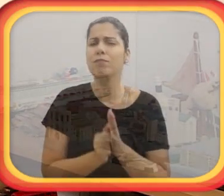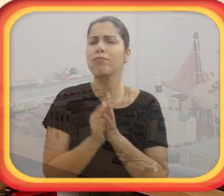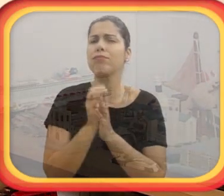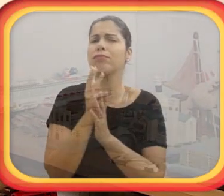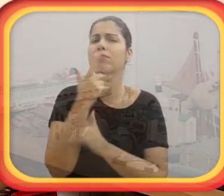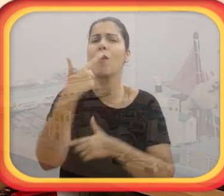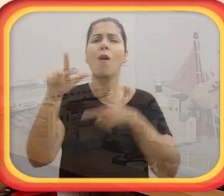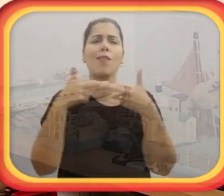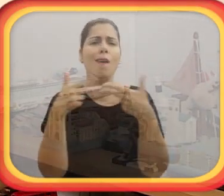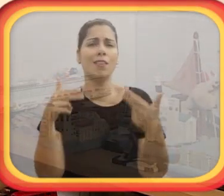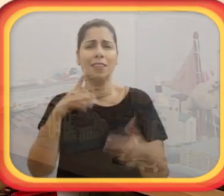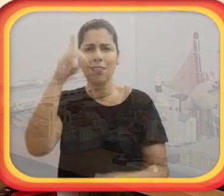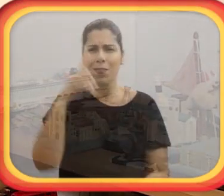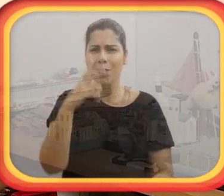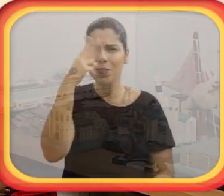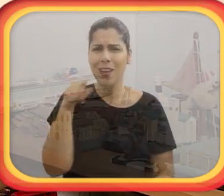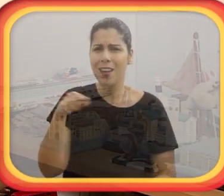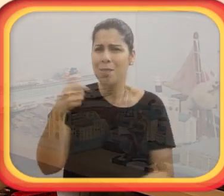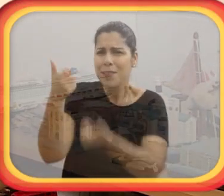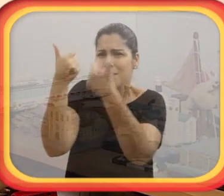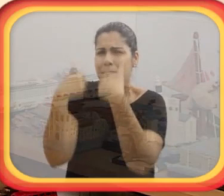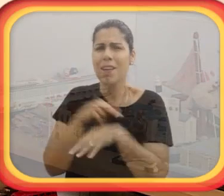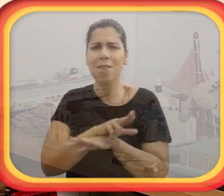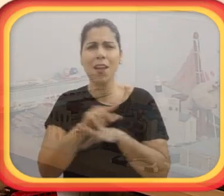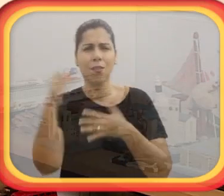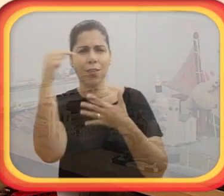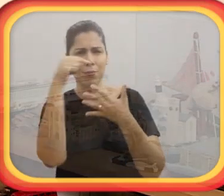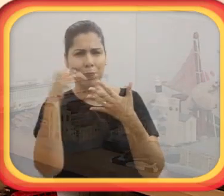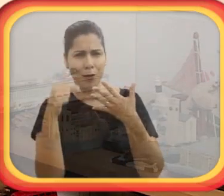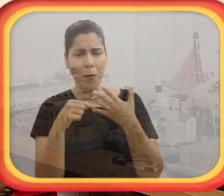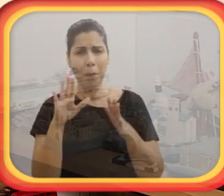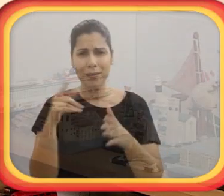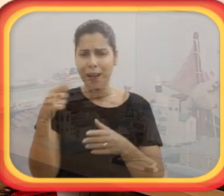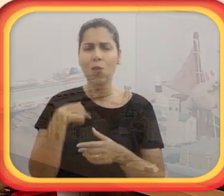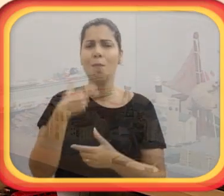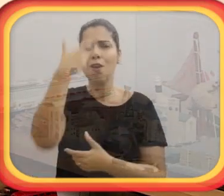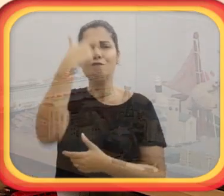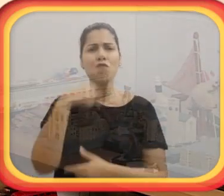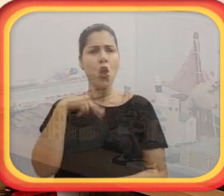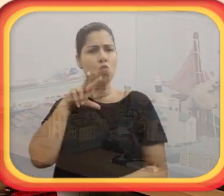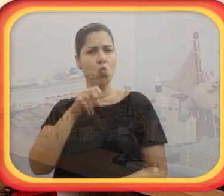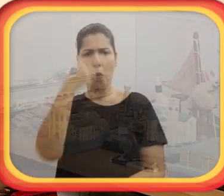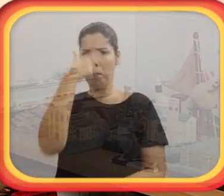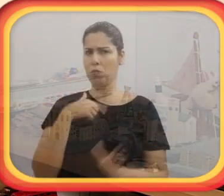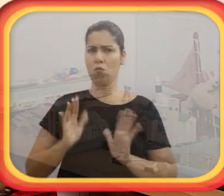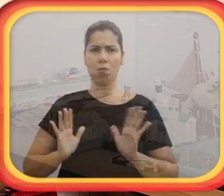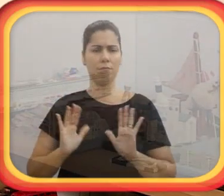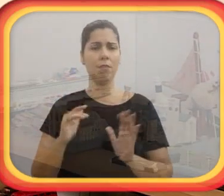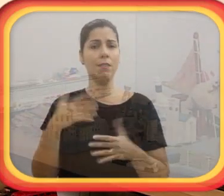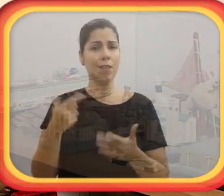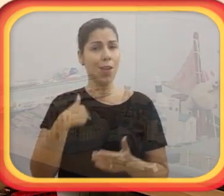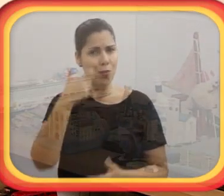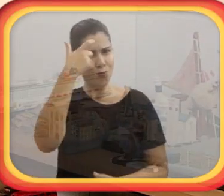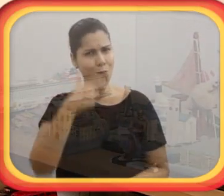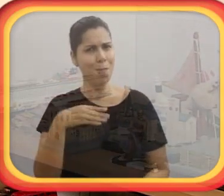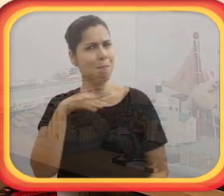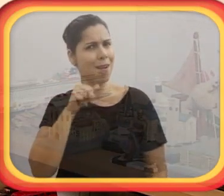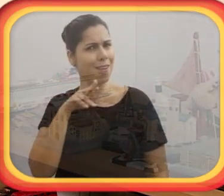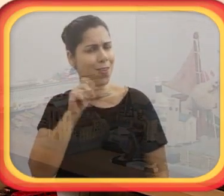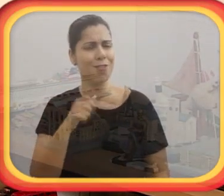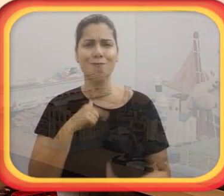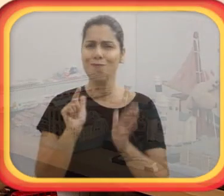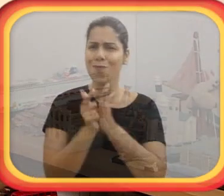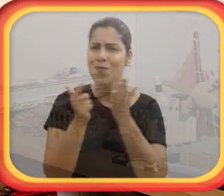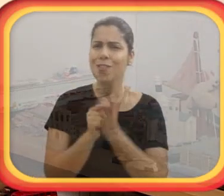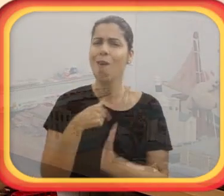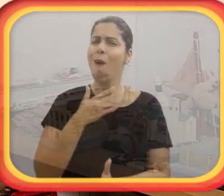não têm deficiência do que se pensa, né? Eu sou cego, mas além de ser cego, eu sou muitas outras coisas, né? A deficiência visual, ela